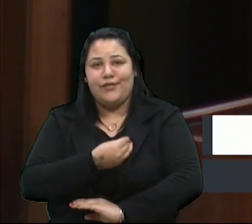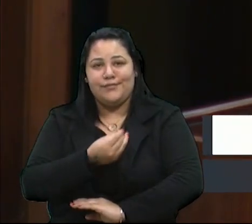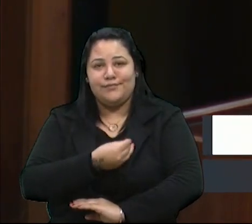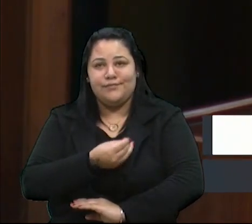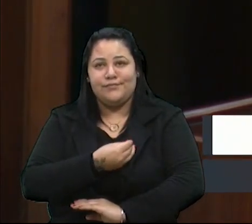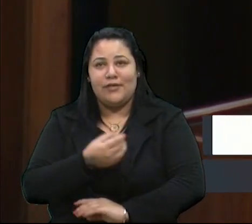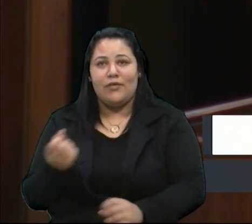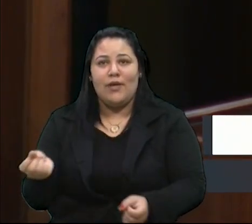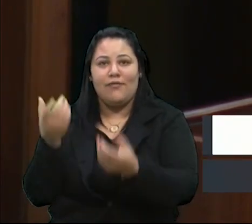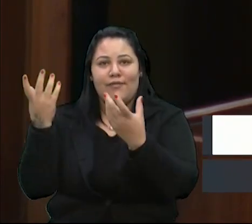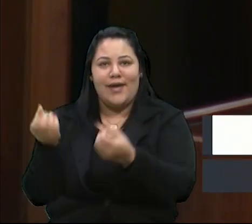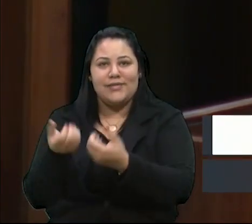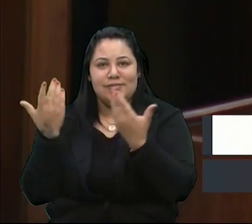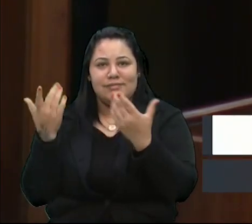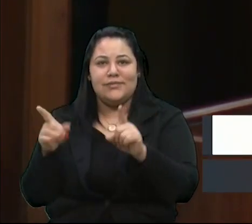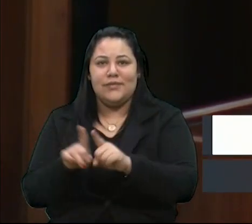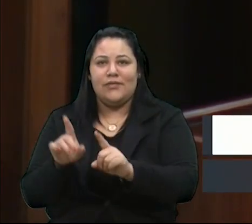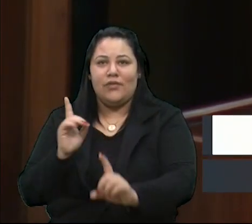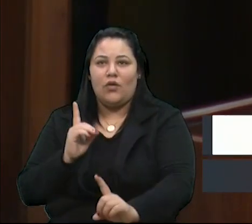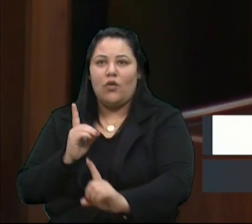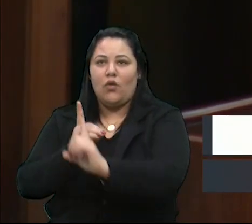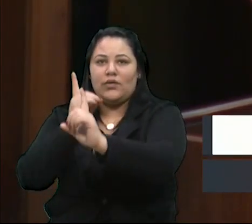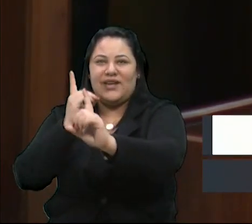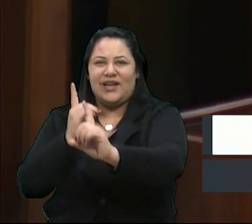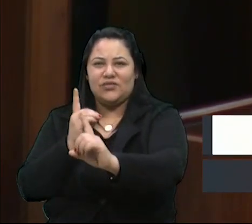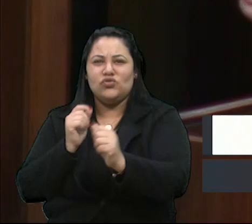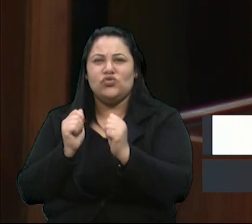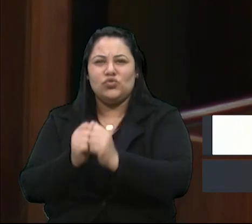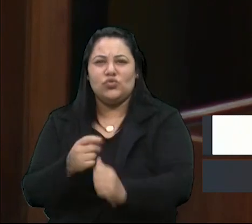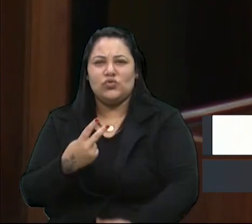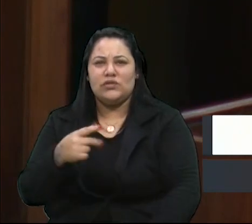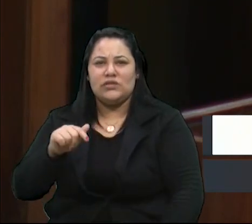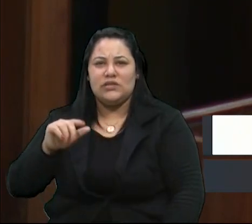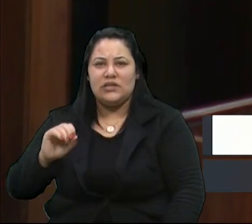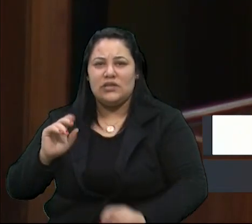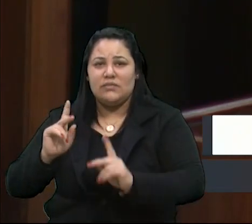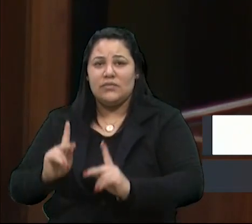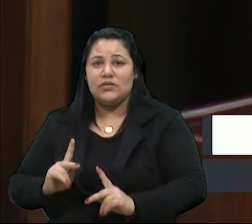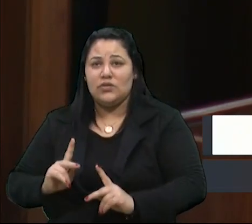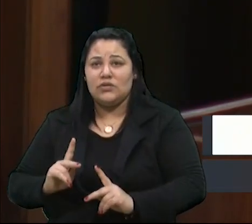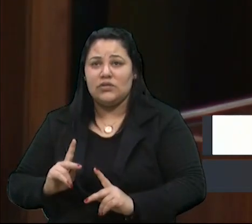numa festa e foi encontrado no meio de 260 corpos.